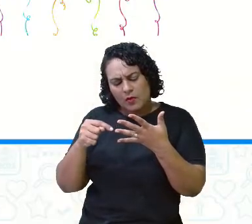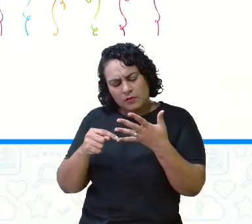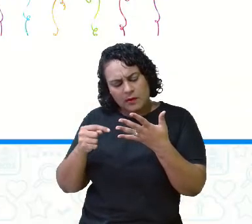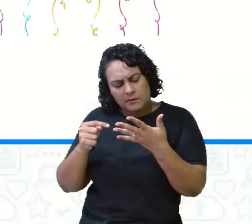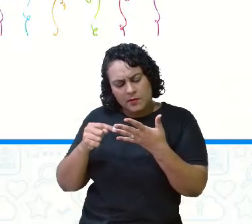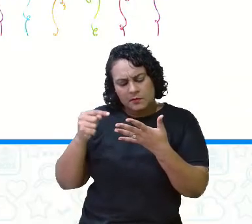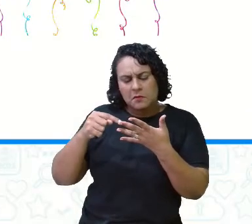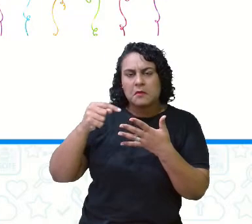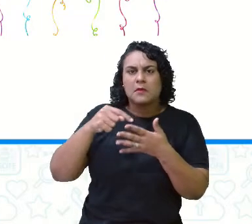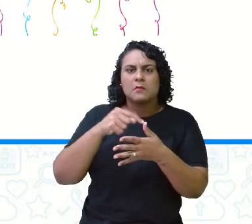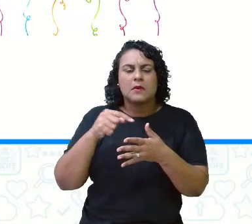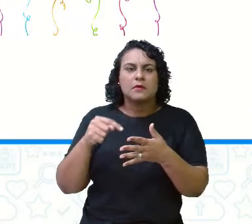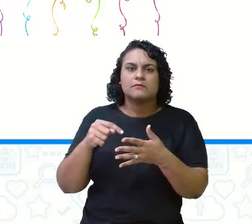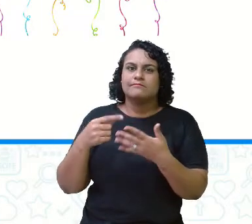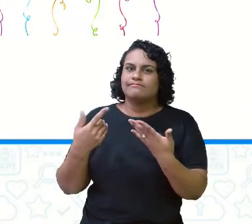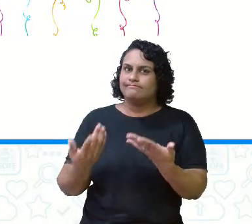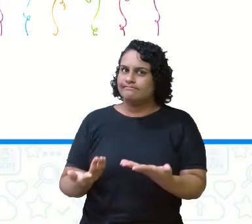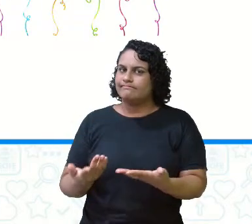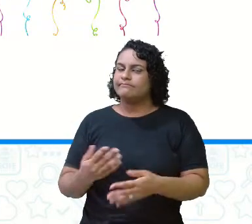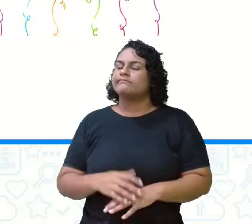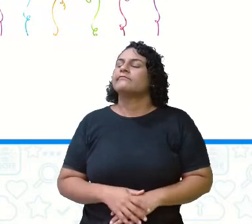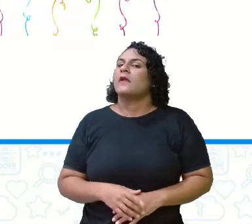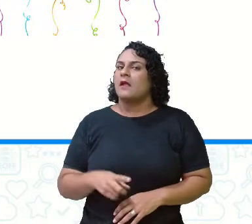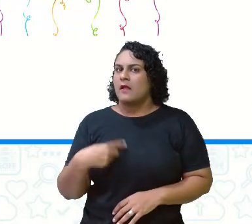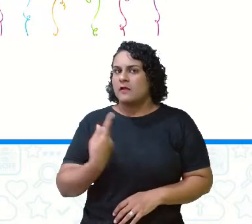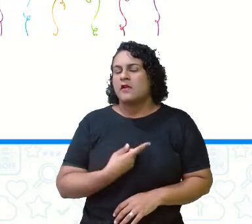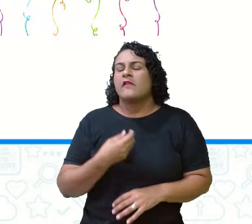3, 4, 5, 6, 7. A gente vai